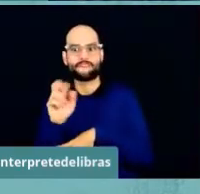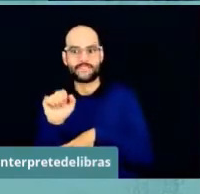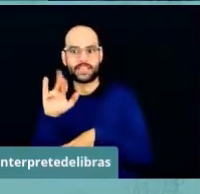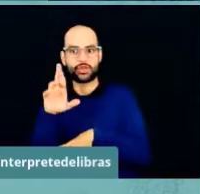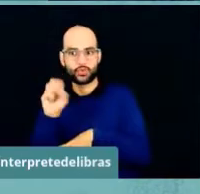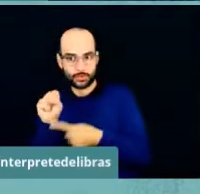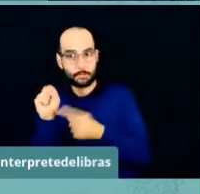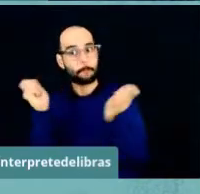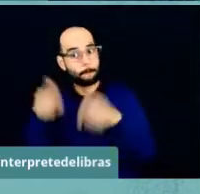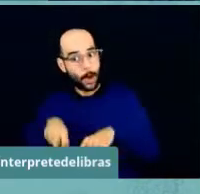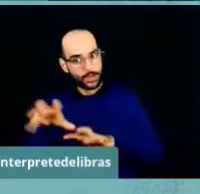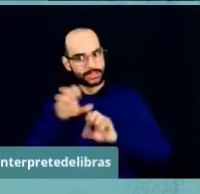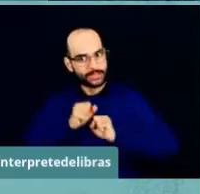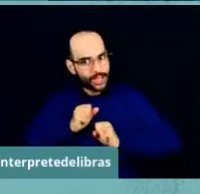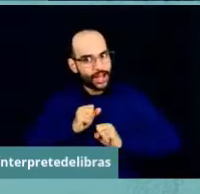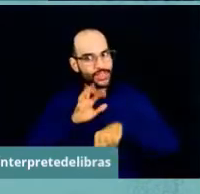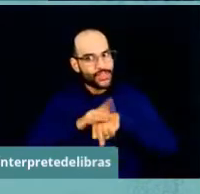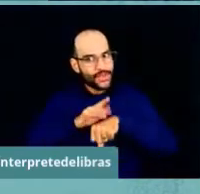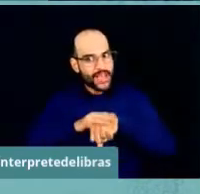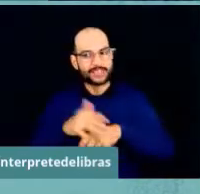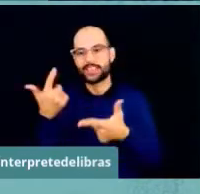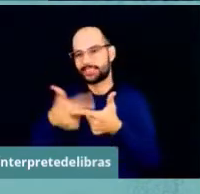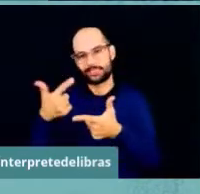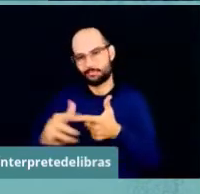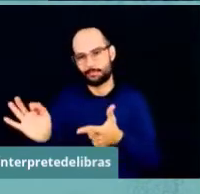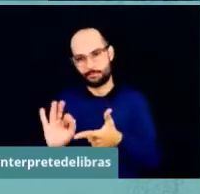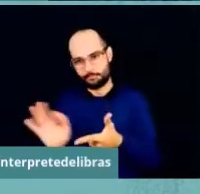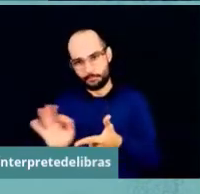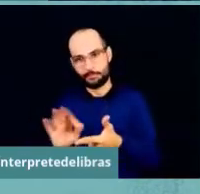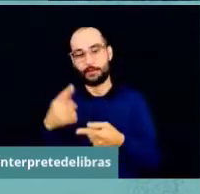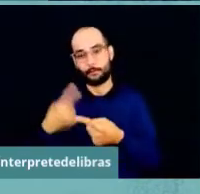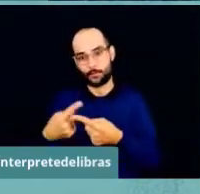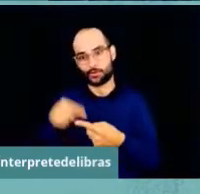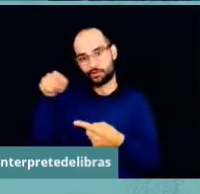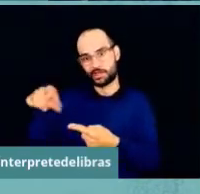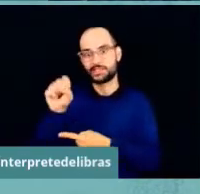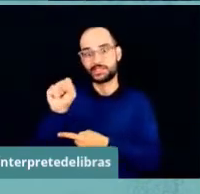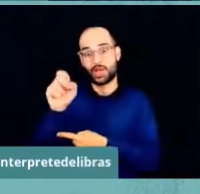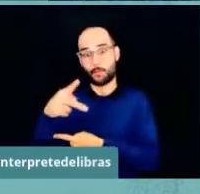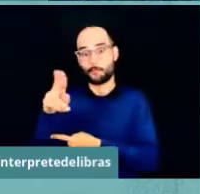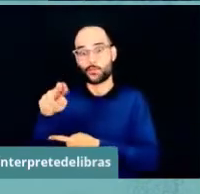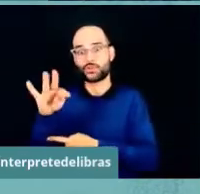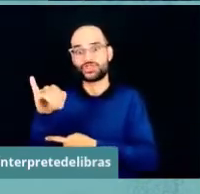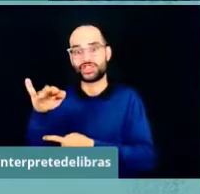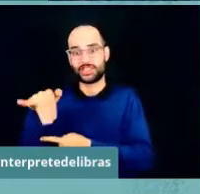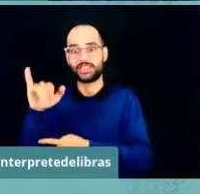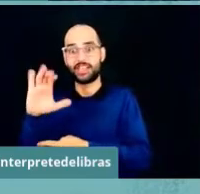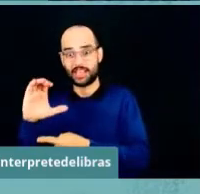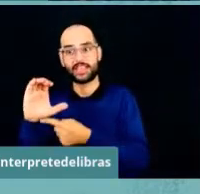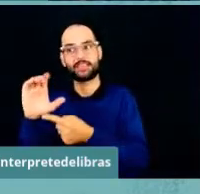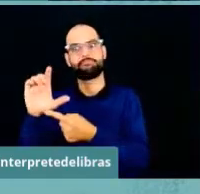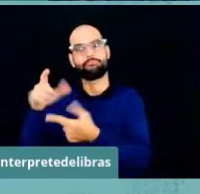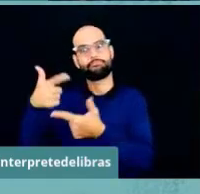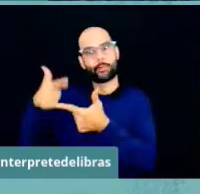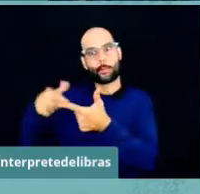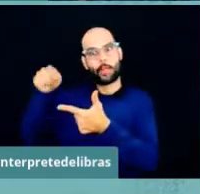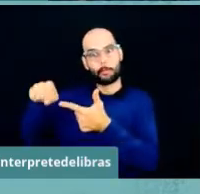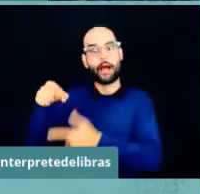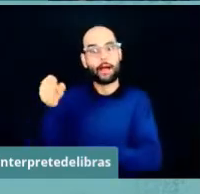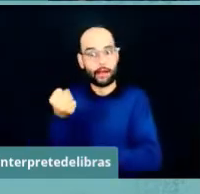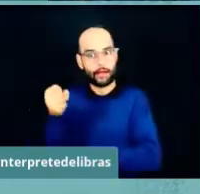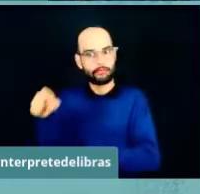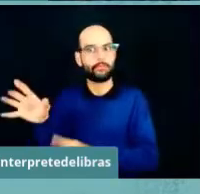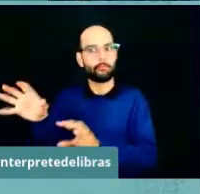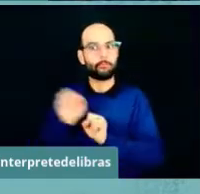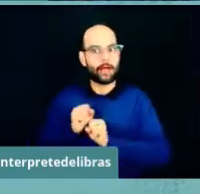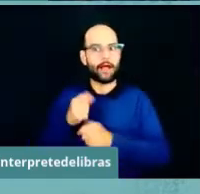parece ter contraindicado a liberação da vacina da Sputnik V. Também é uma vacina não viva, então não causa